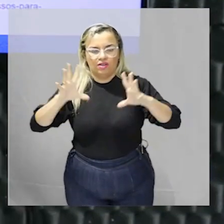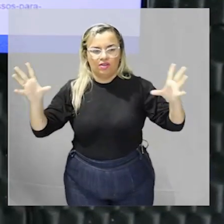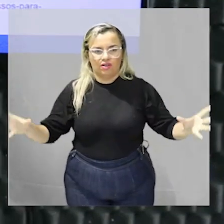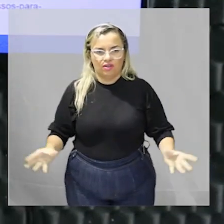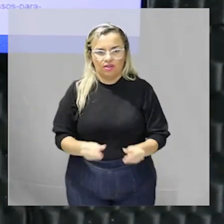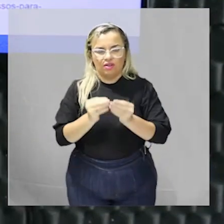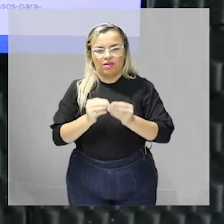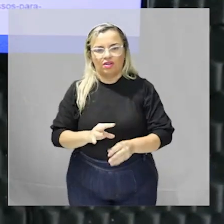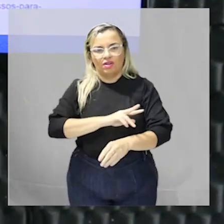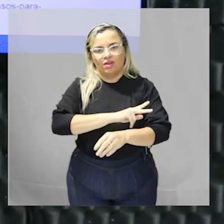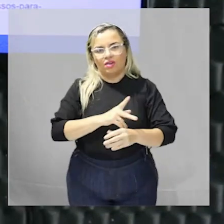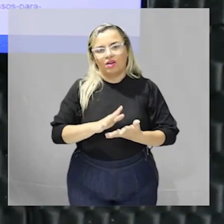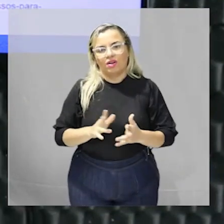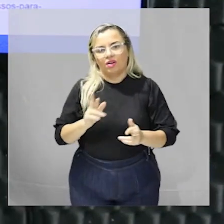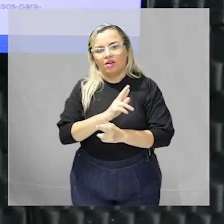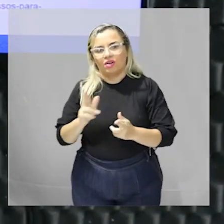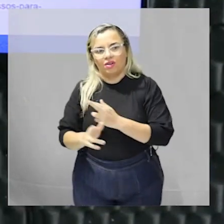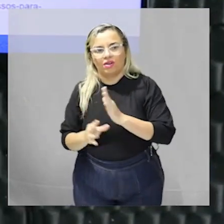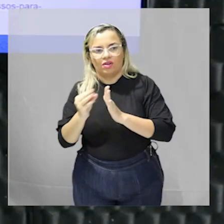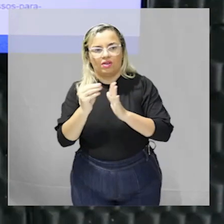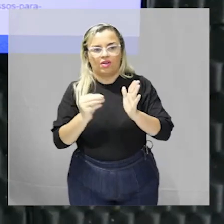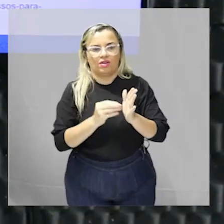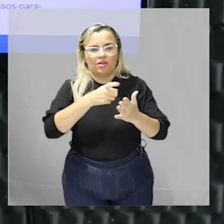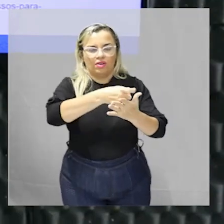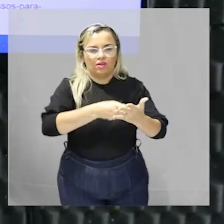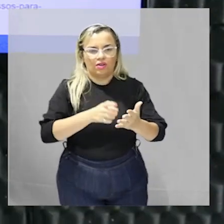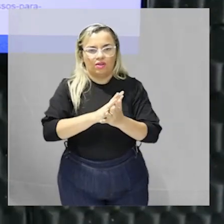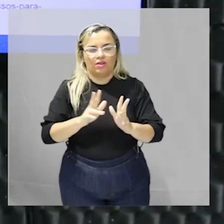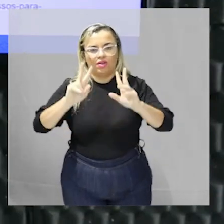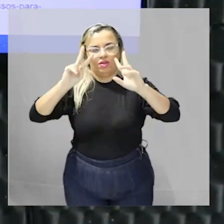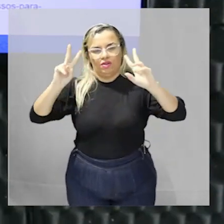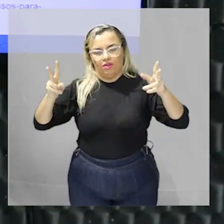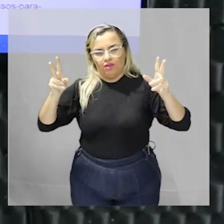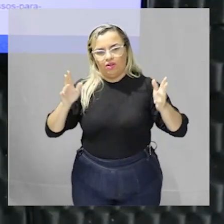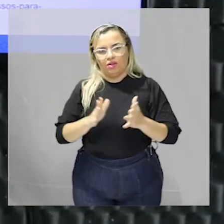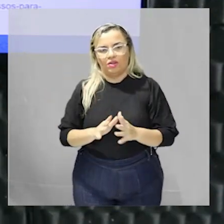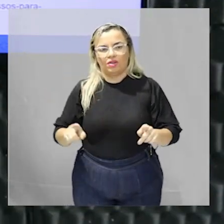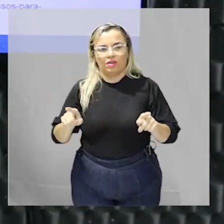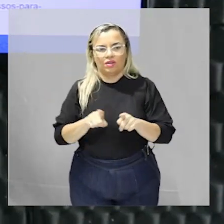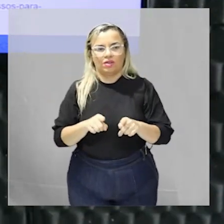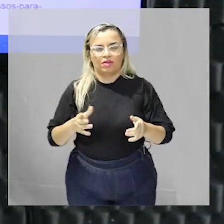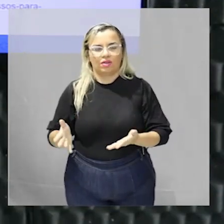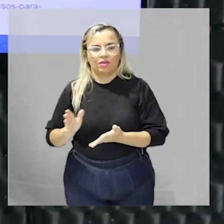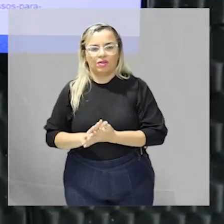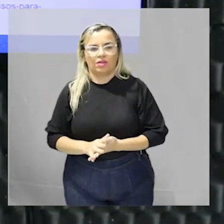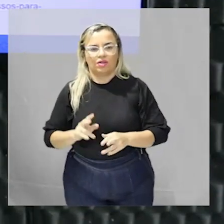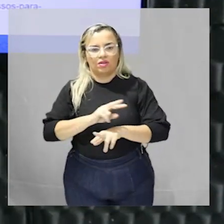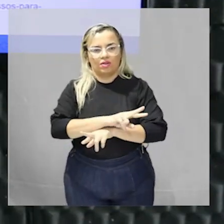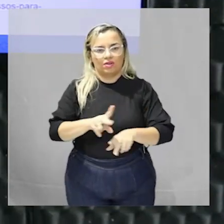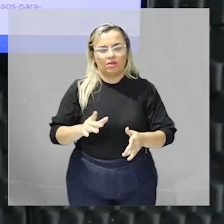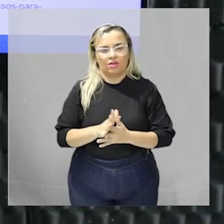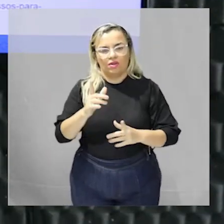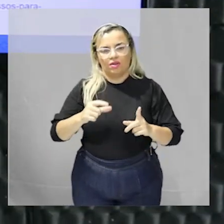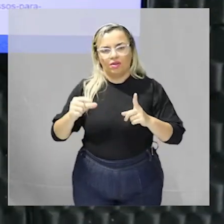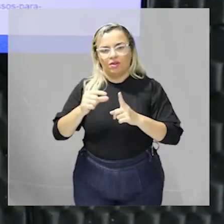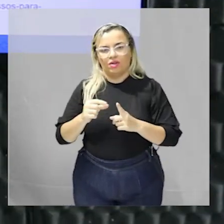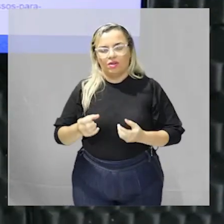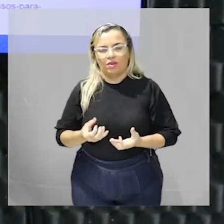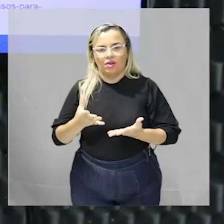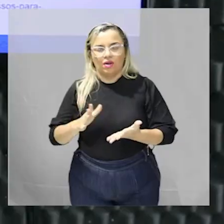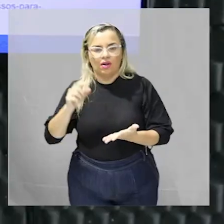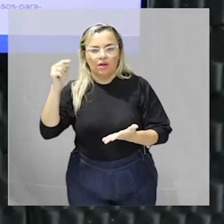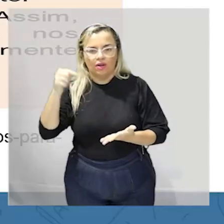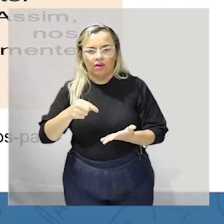levante hipóteses a respeito do conteúdo do texto a partir do título e do subtítulo. Muitas palavras e expressões, bem